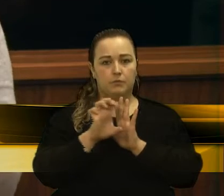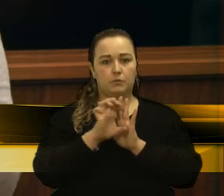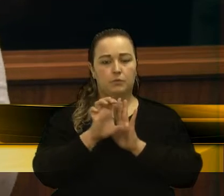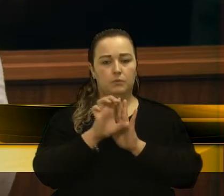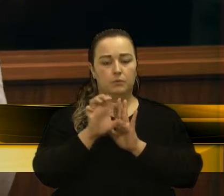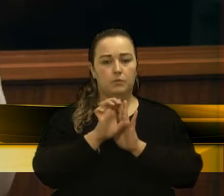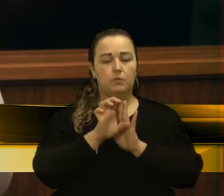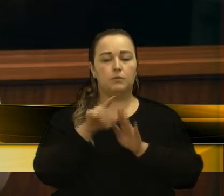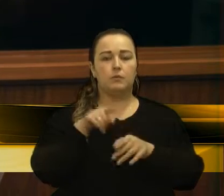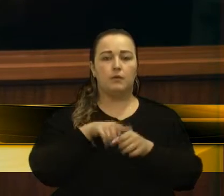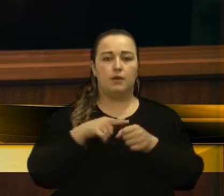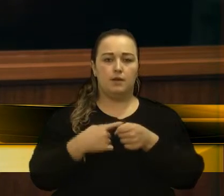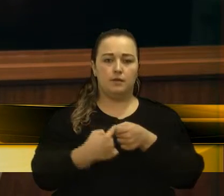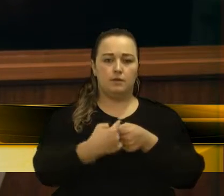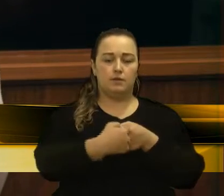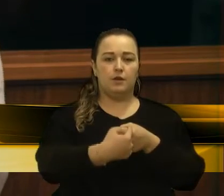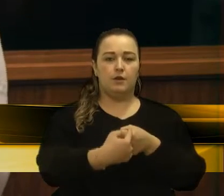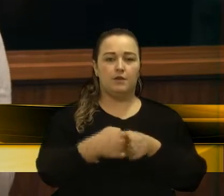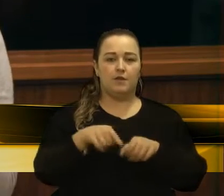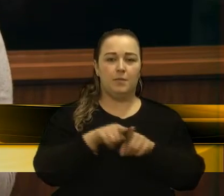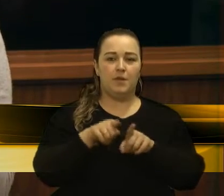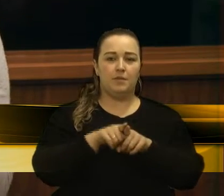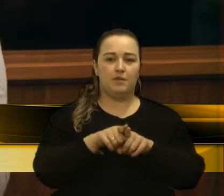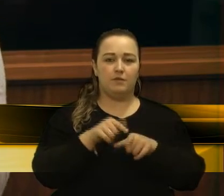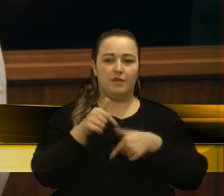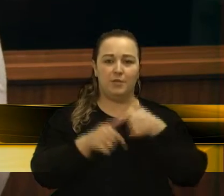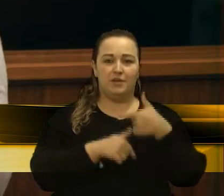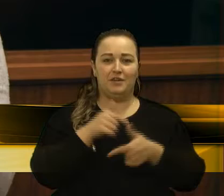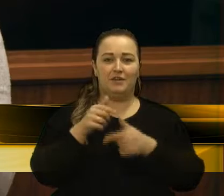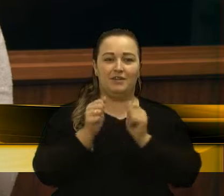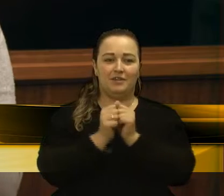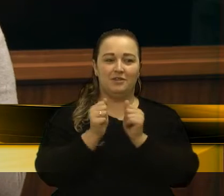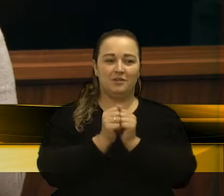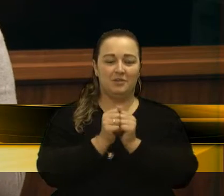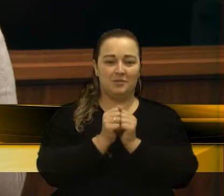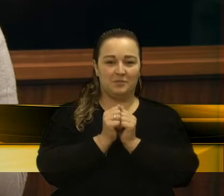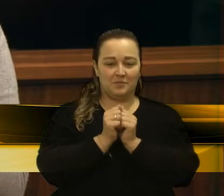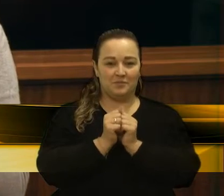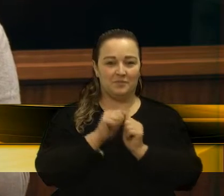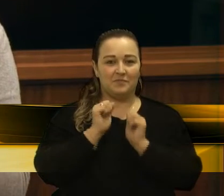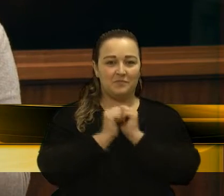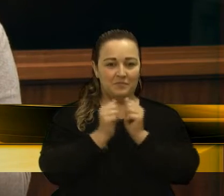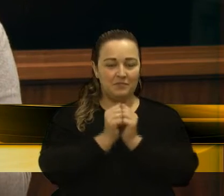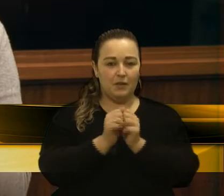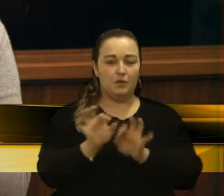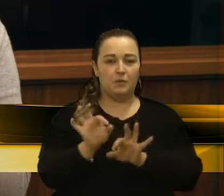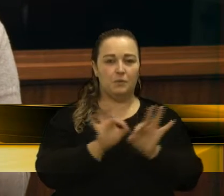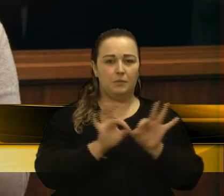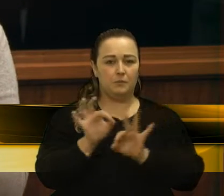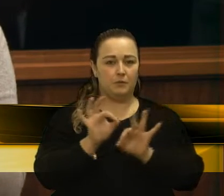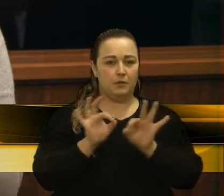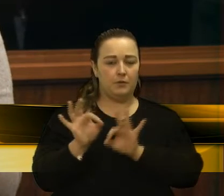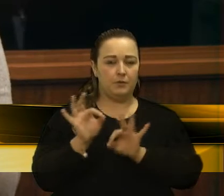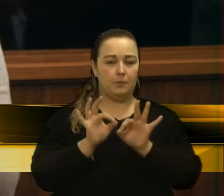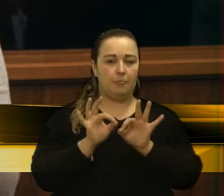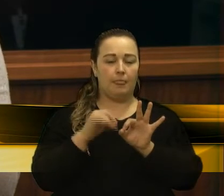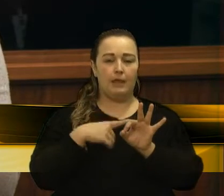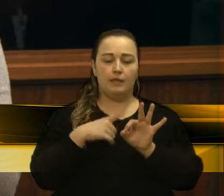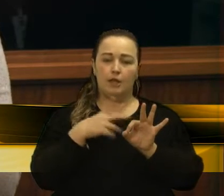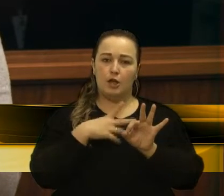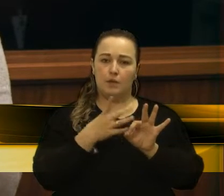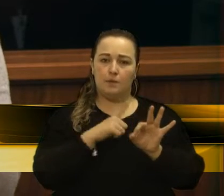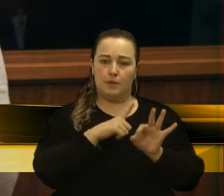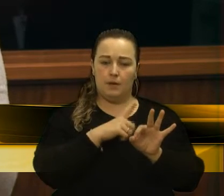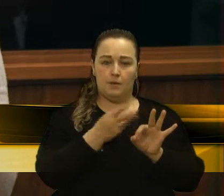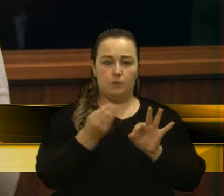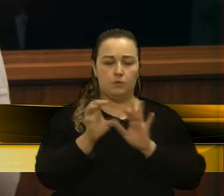uma proposição do vereador Frisso, a gente coloca, então, no nosso plano diretor. Então, vários instrumentos do Estatuto